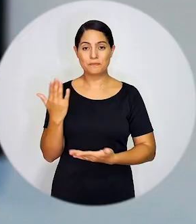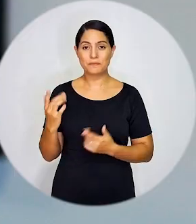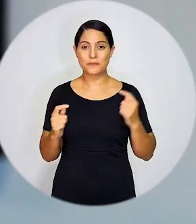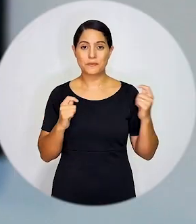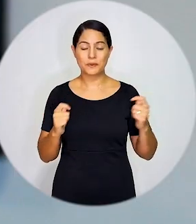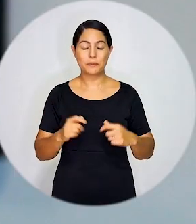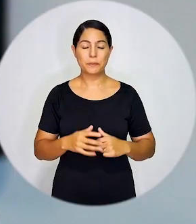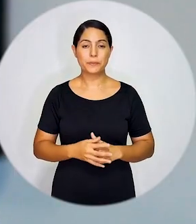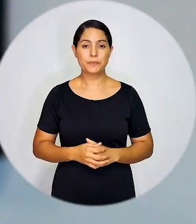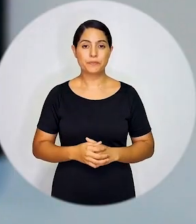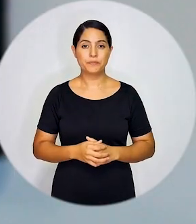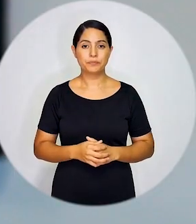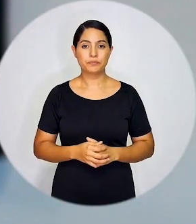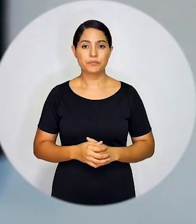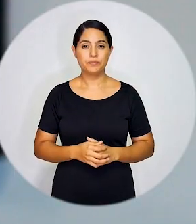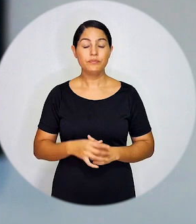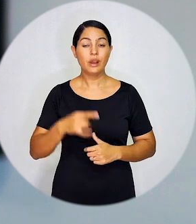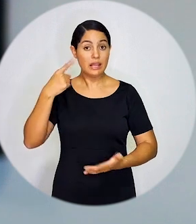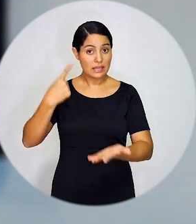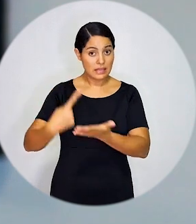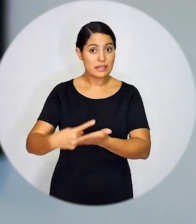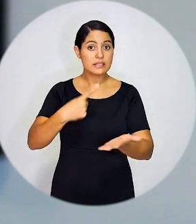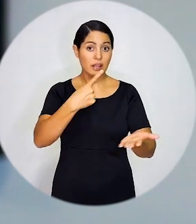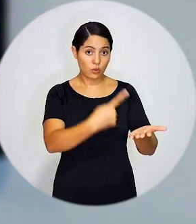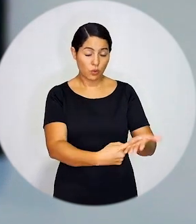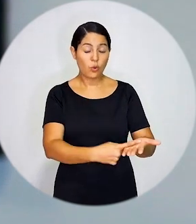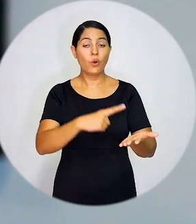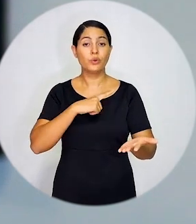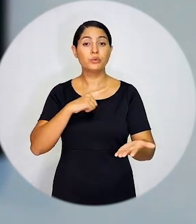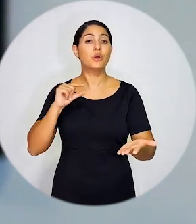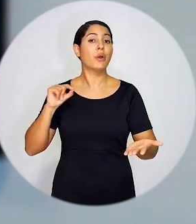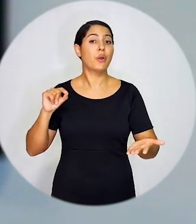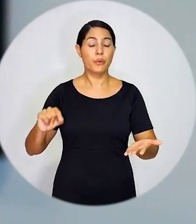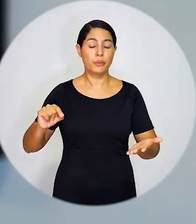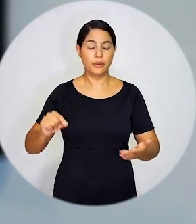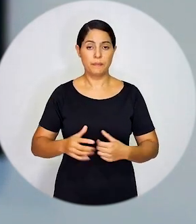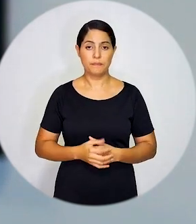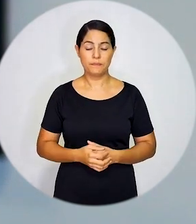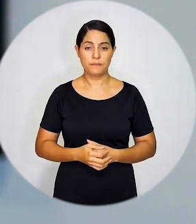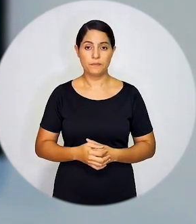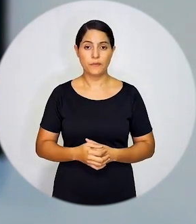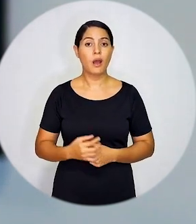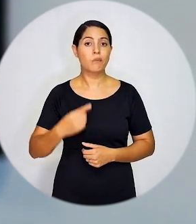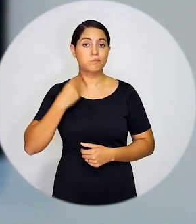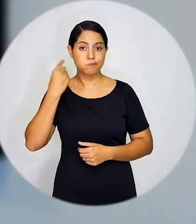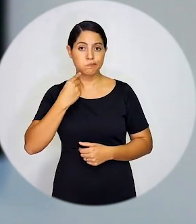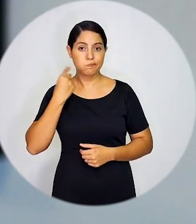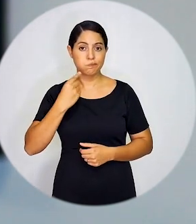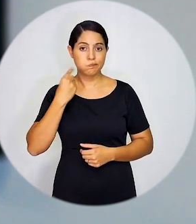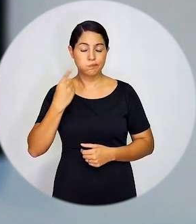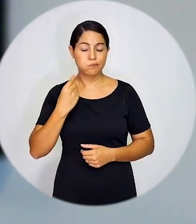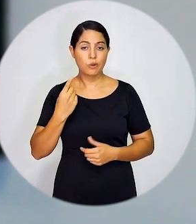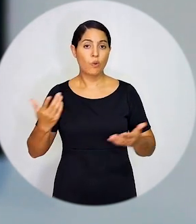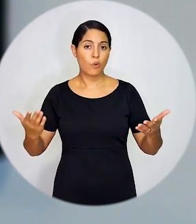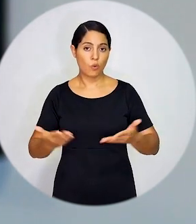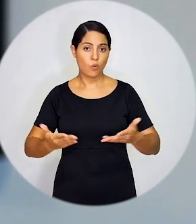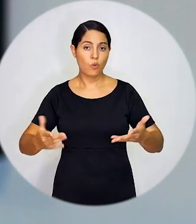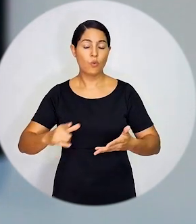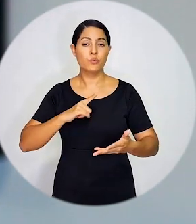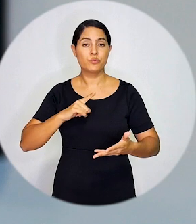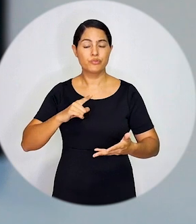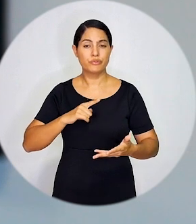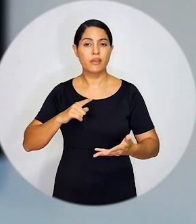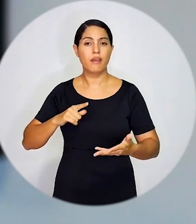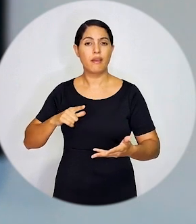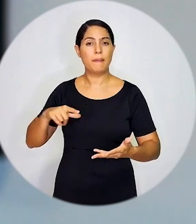entrevista. Esse acordo ele parte de um pressuposto específico de aproximação da